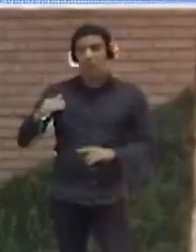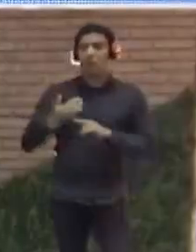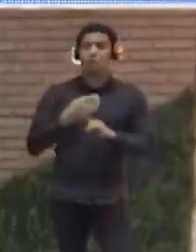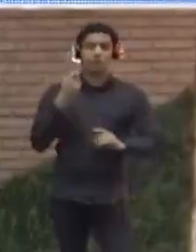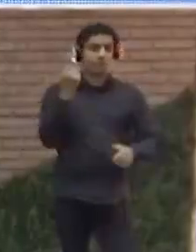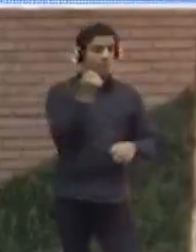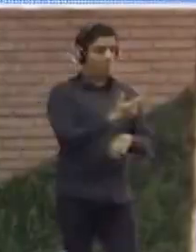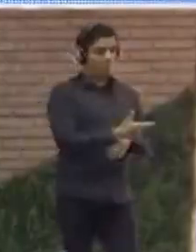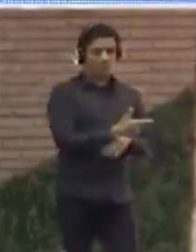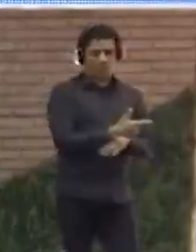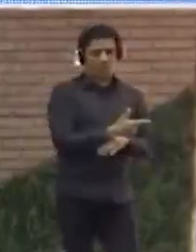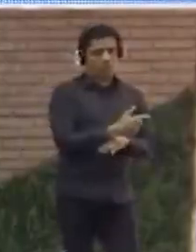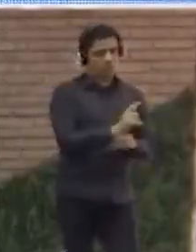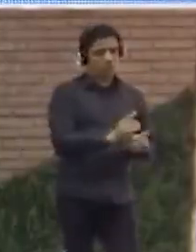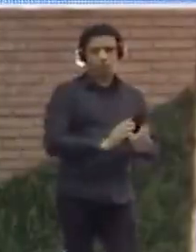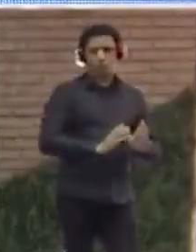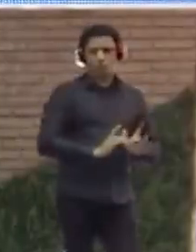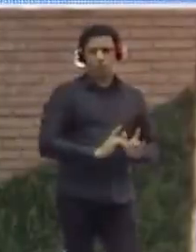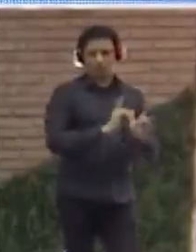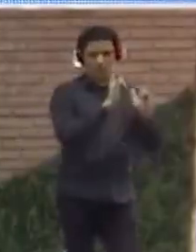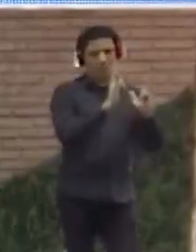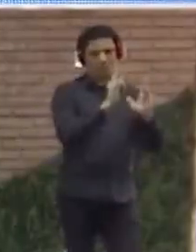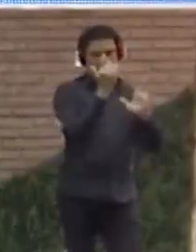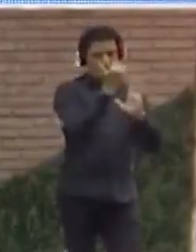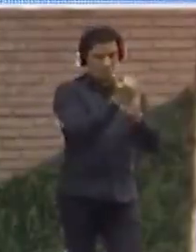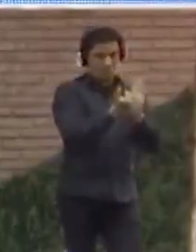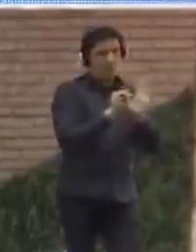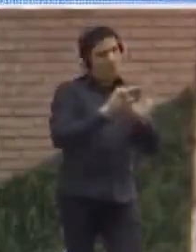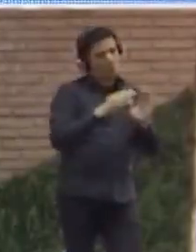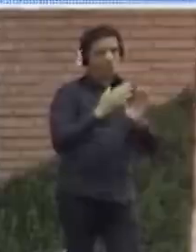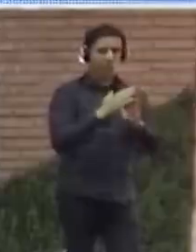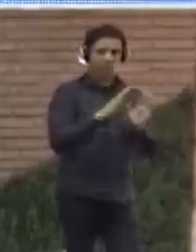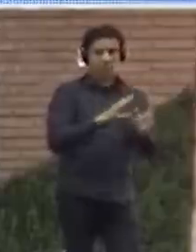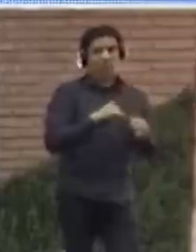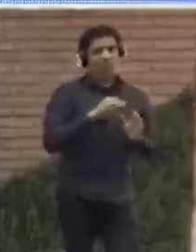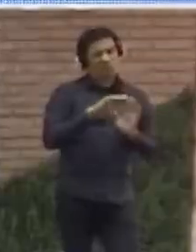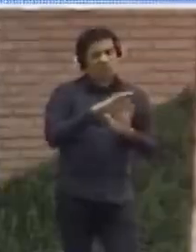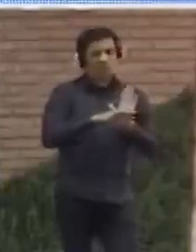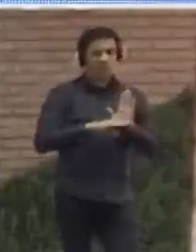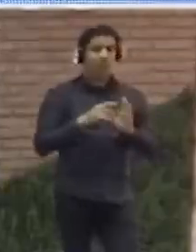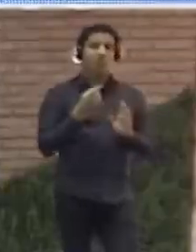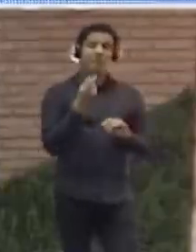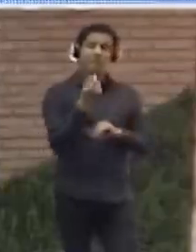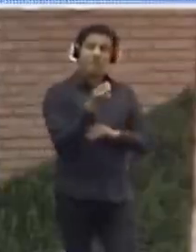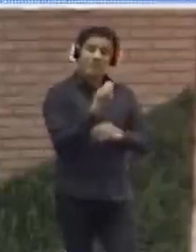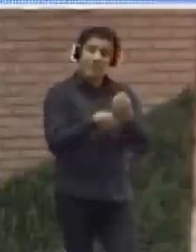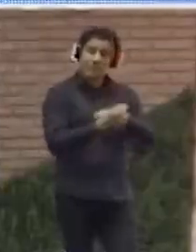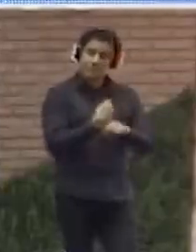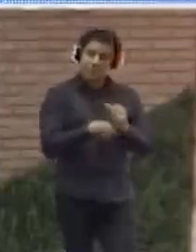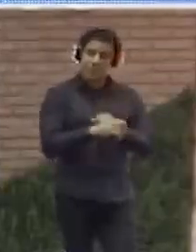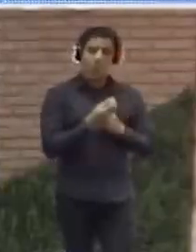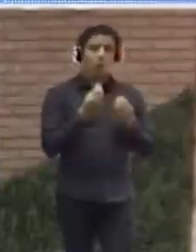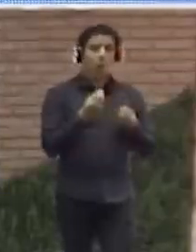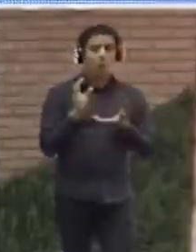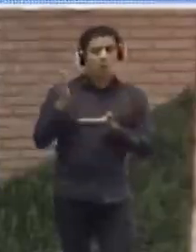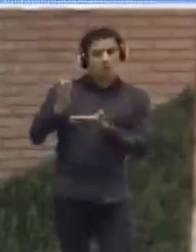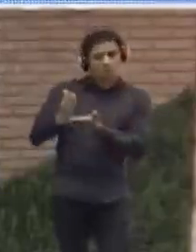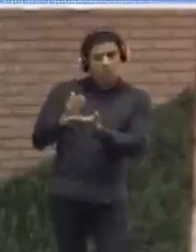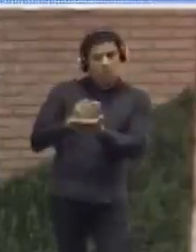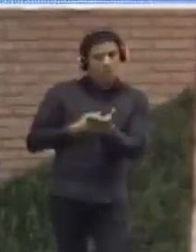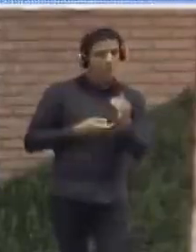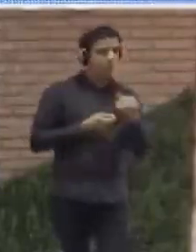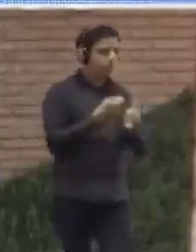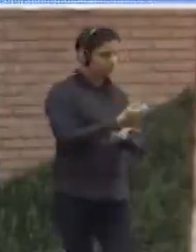apartamento. Então, existem programas financeiros que vão muito além da parte da construção, mas como financeiramente o governo vai